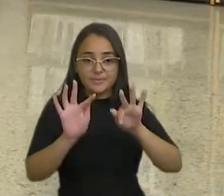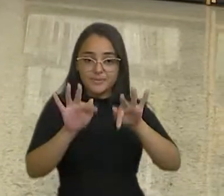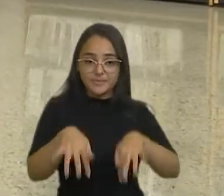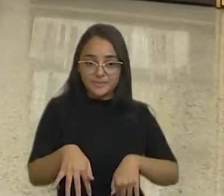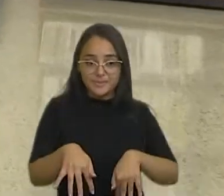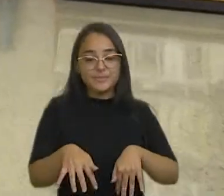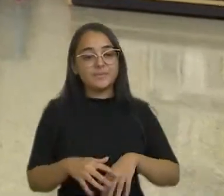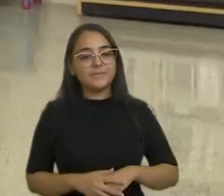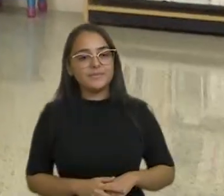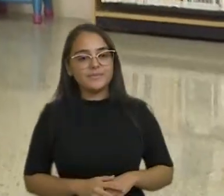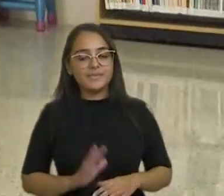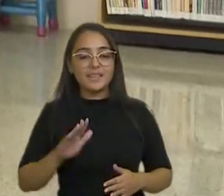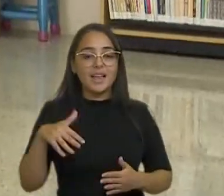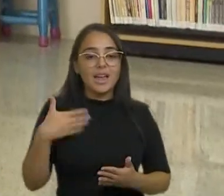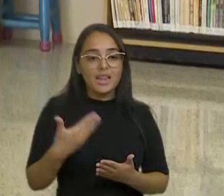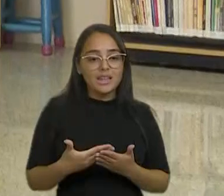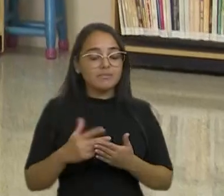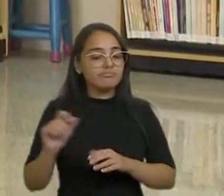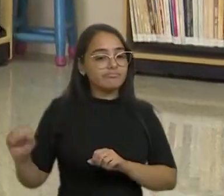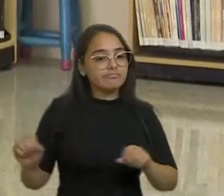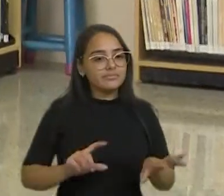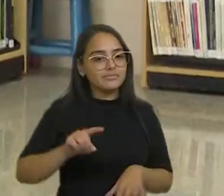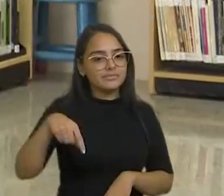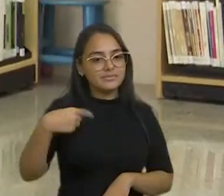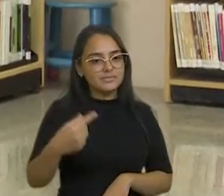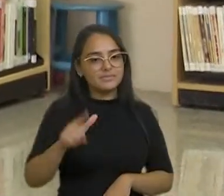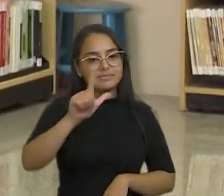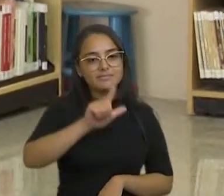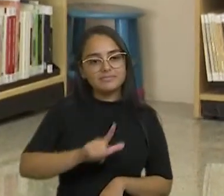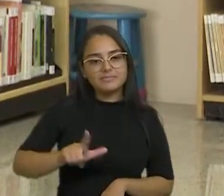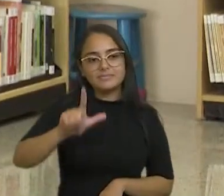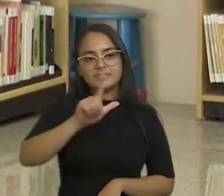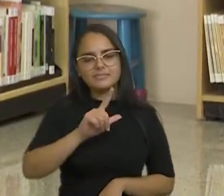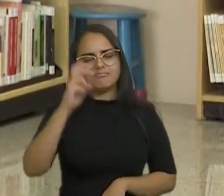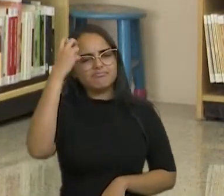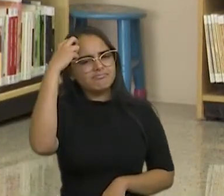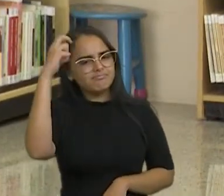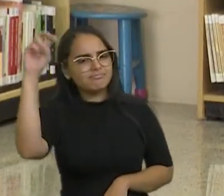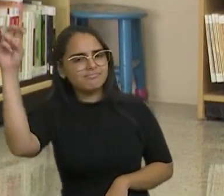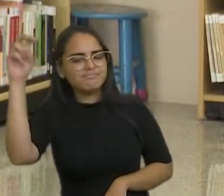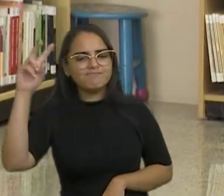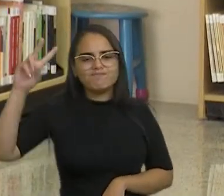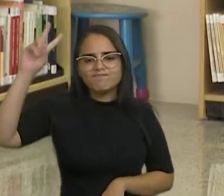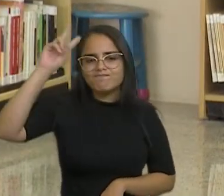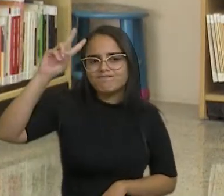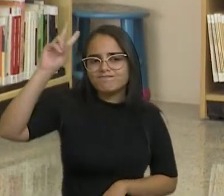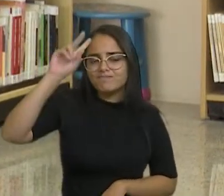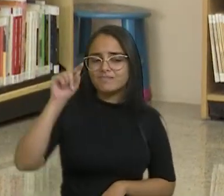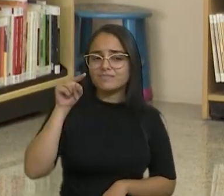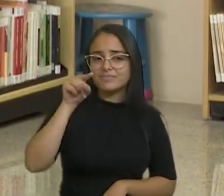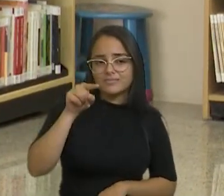por aqui. Até a próxima semana com muito mais literatura, cultura, história para